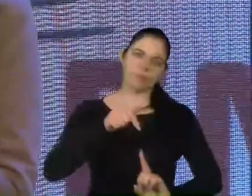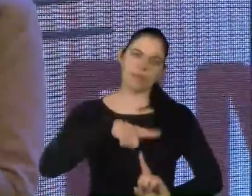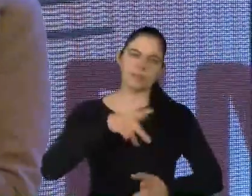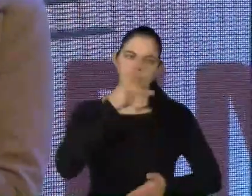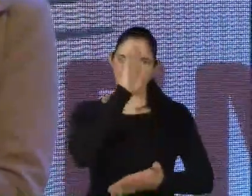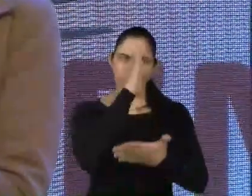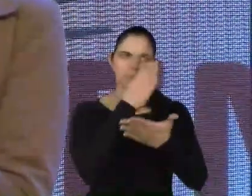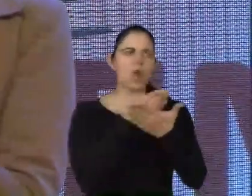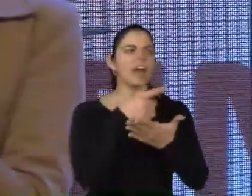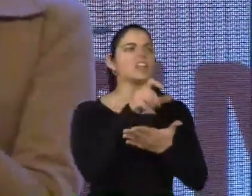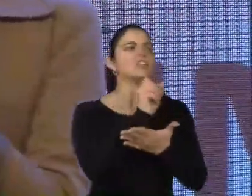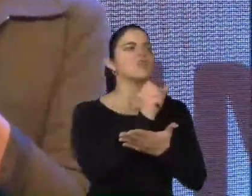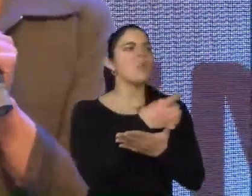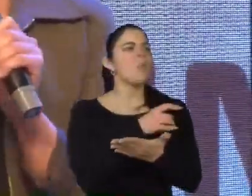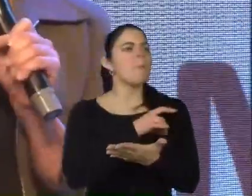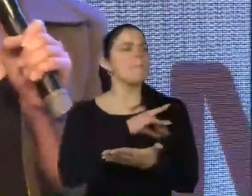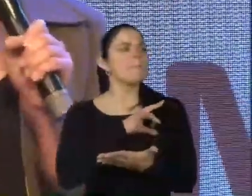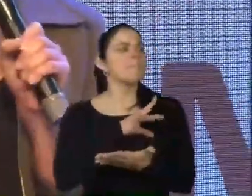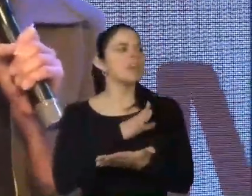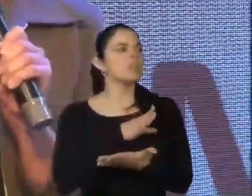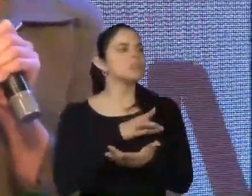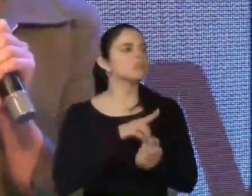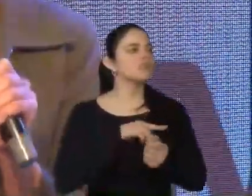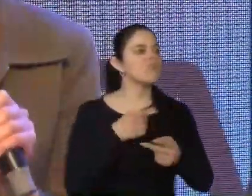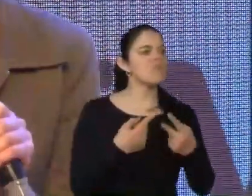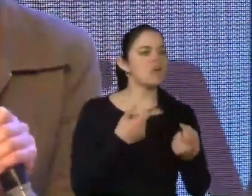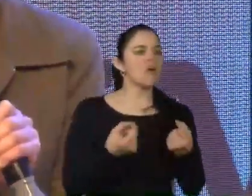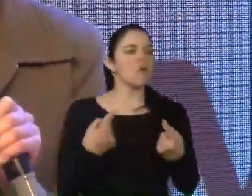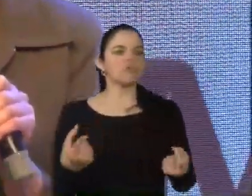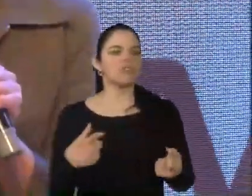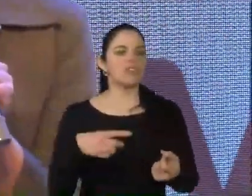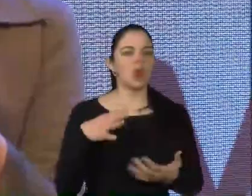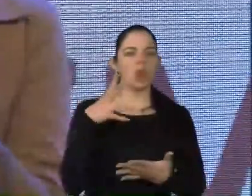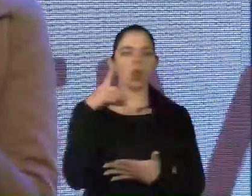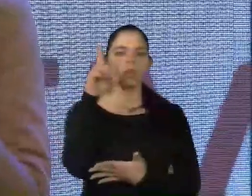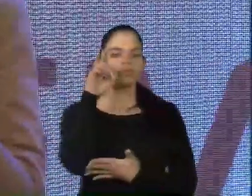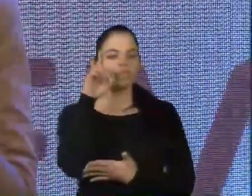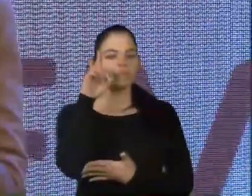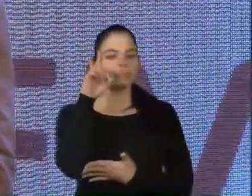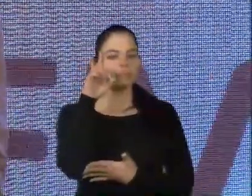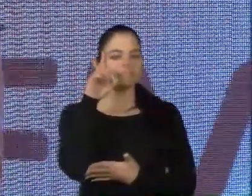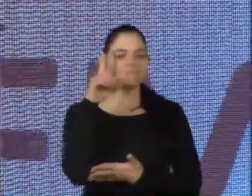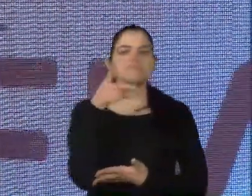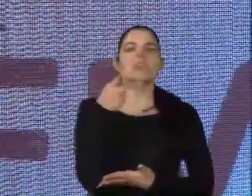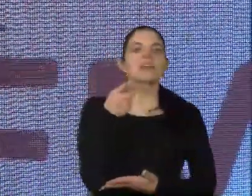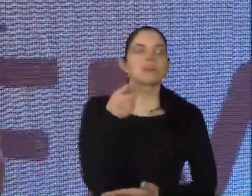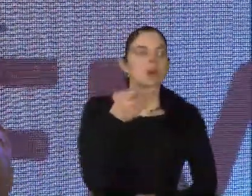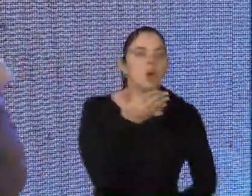esses meus medos, através de algo que eu faço todo dia? O que que é? Comida,